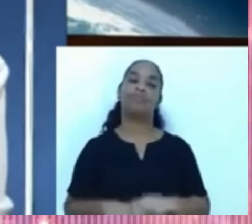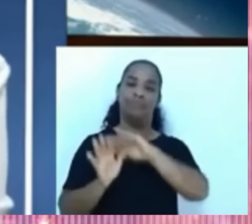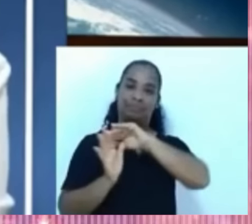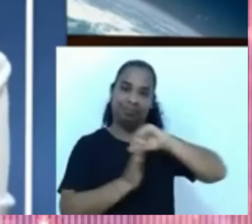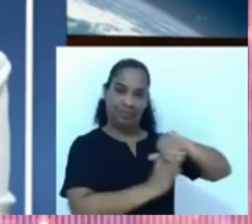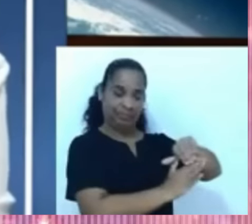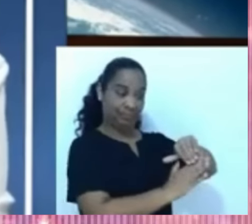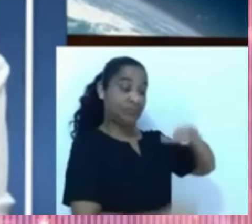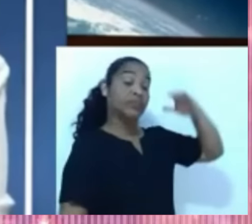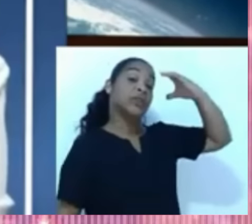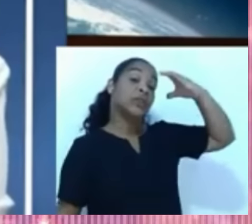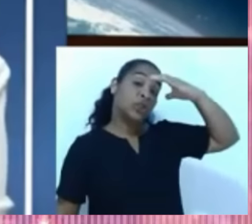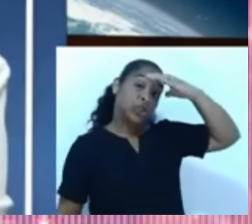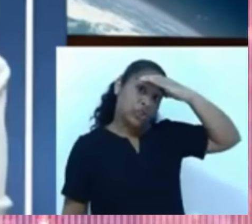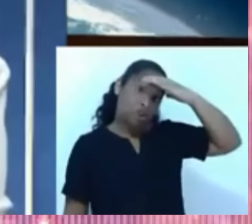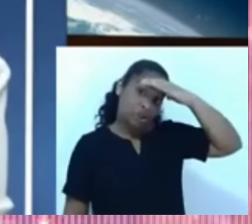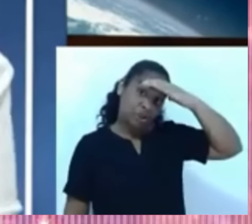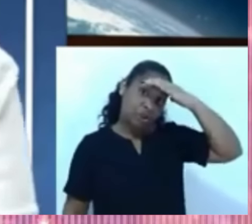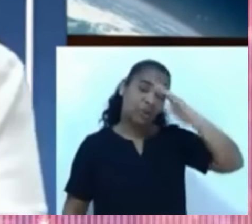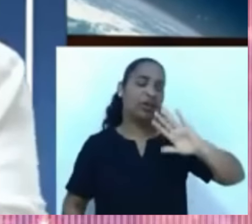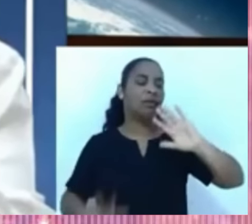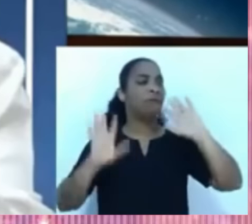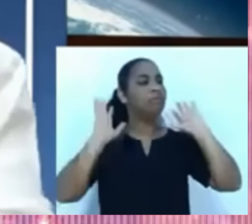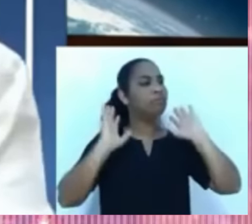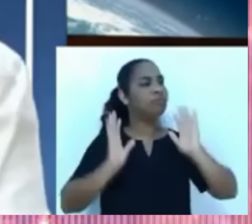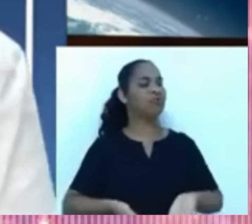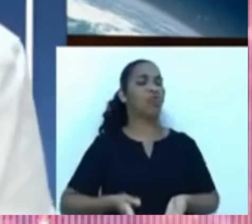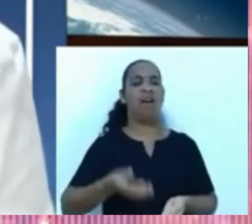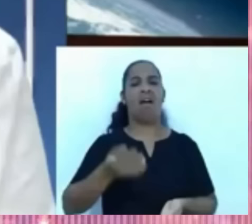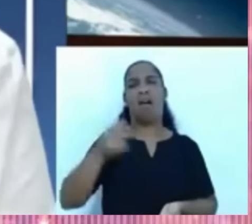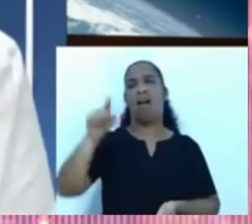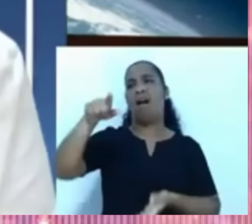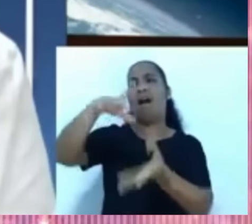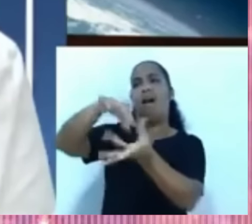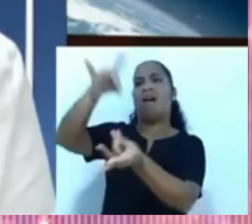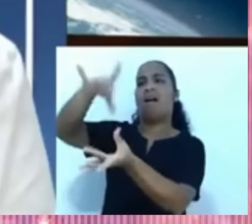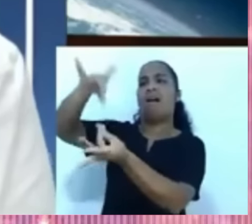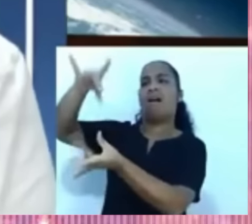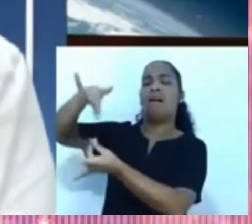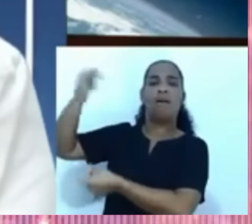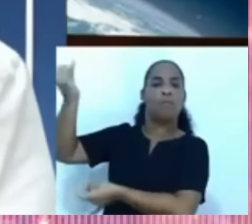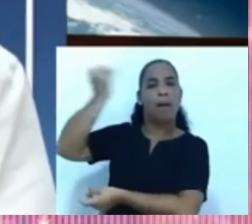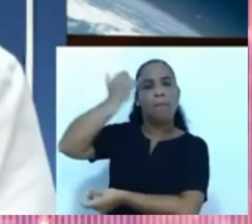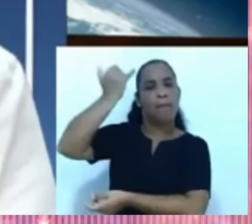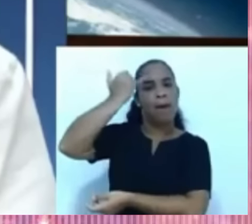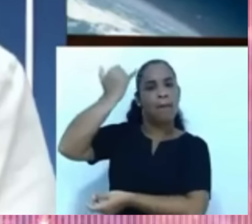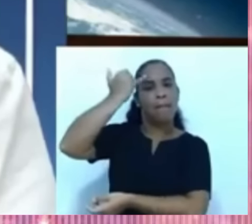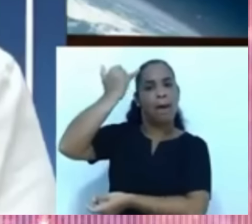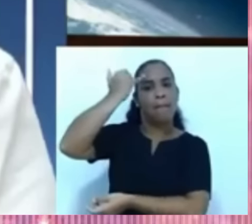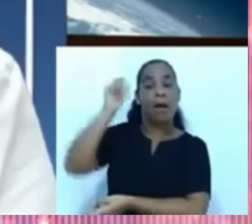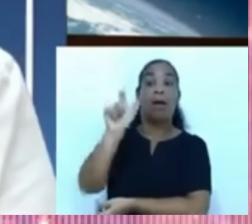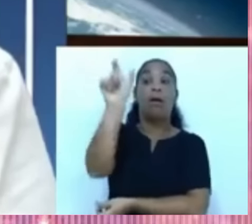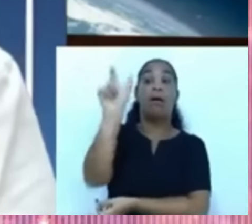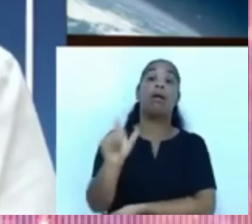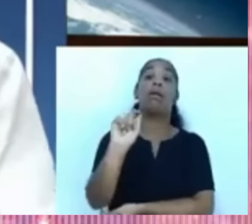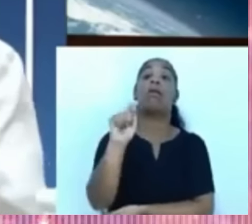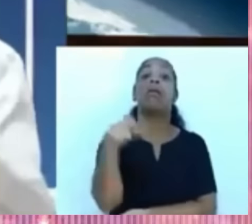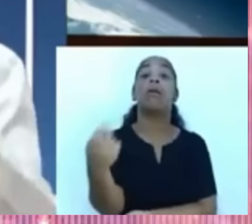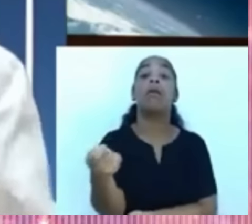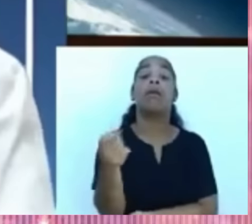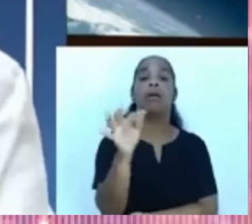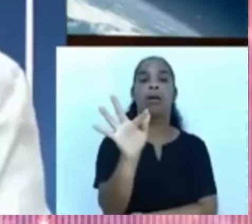Xavier recebeu várias obras ditadas pelo formiga a quem eu conheci